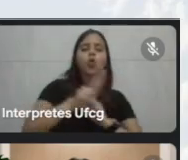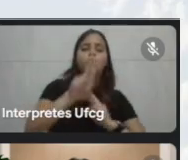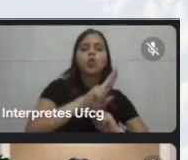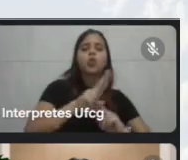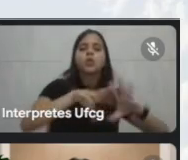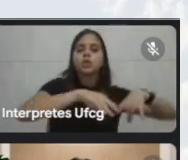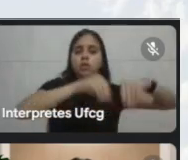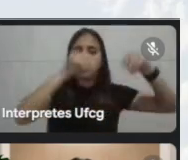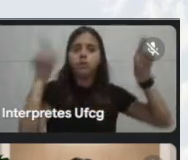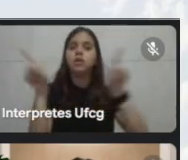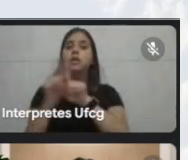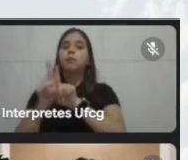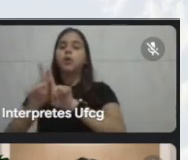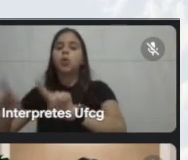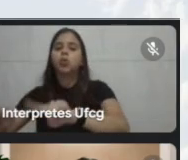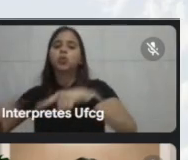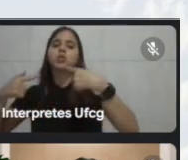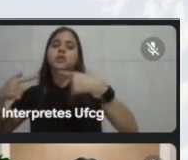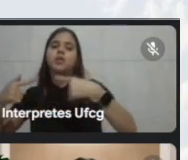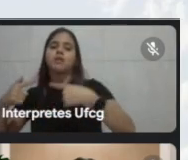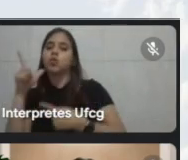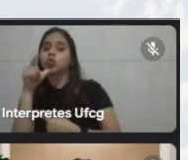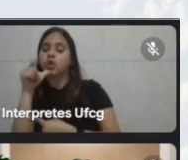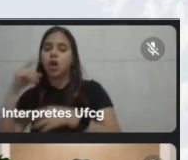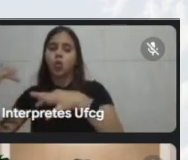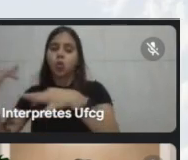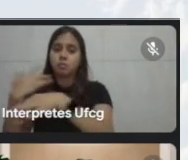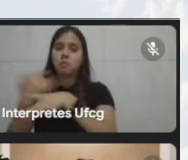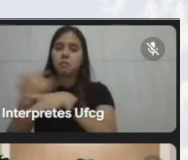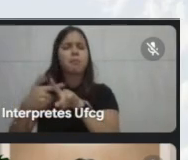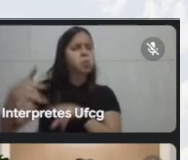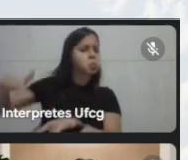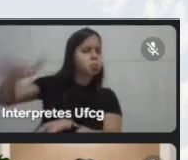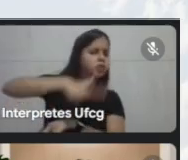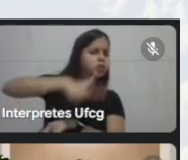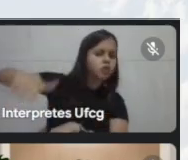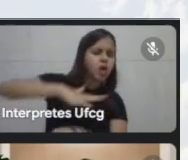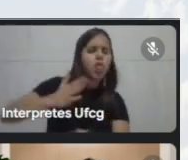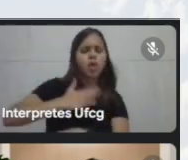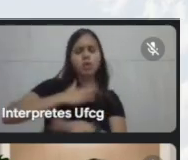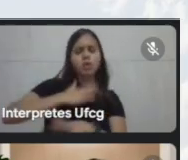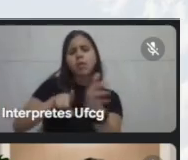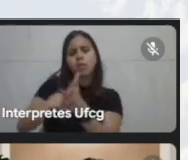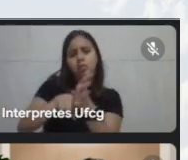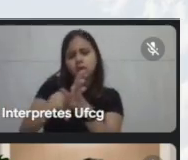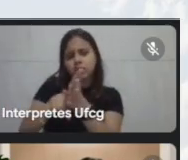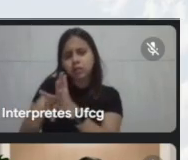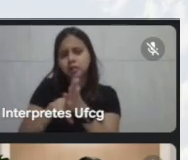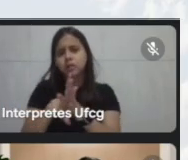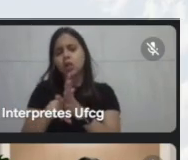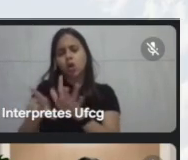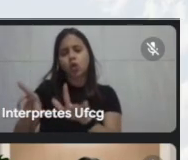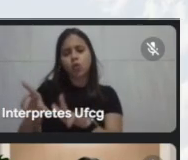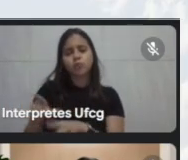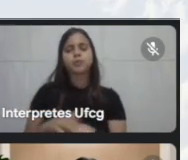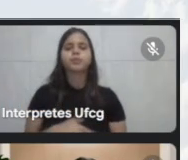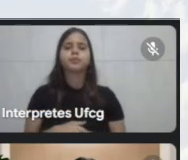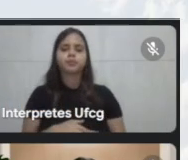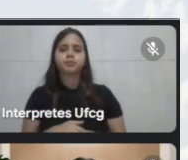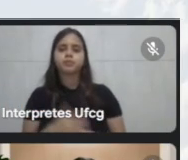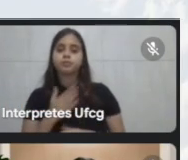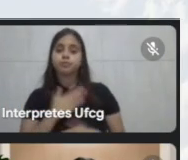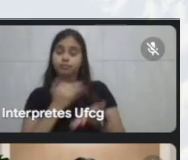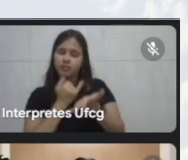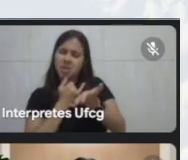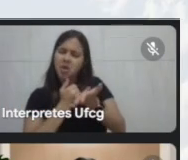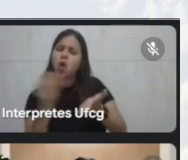urbanos, porque acaba sendo um tema mais amplo dentro das pesquisas que eu estou realizando para a minha tese. Então, eu vou pincelar